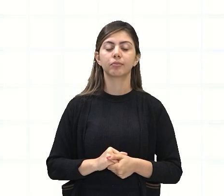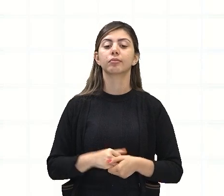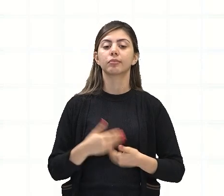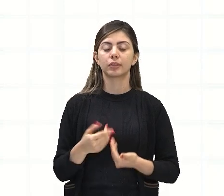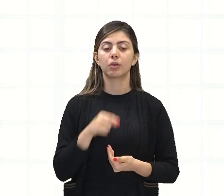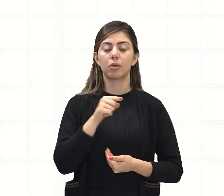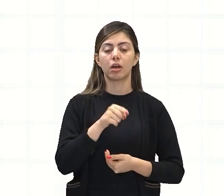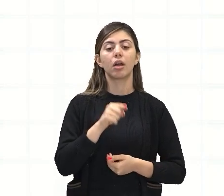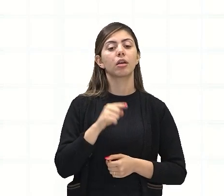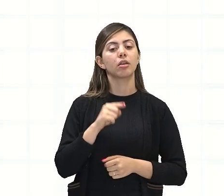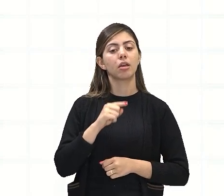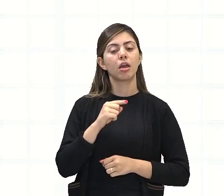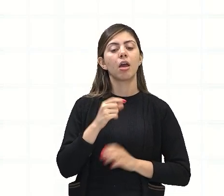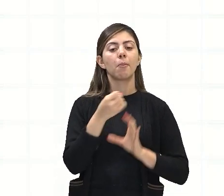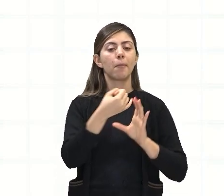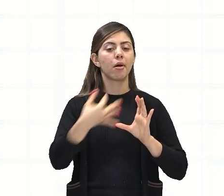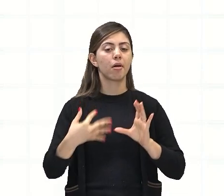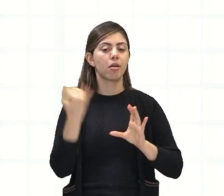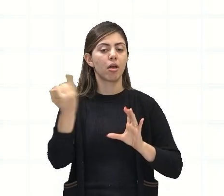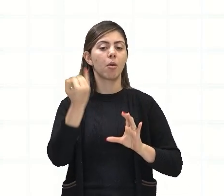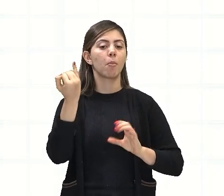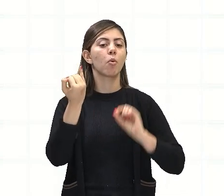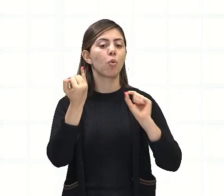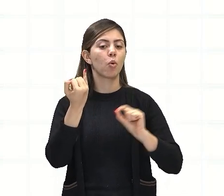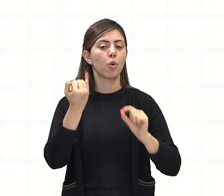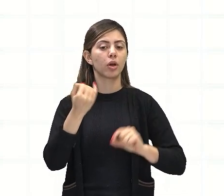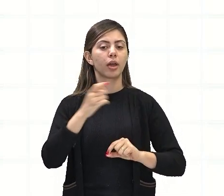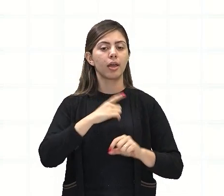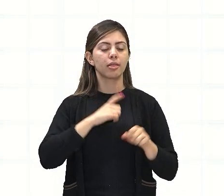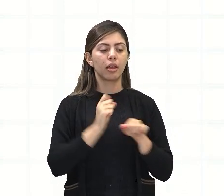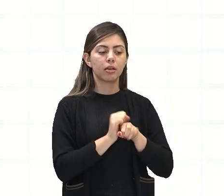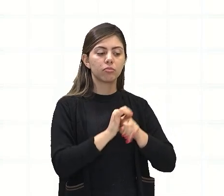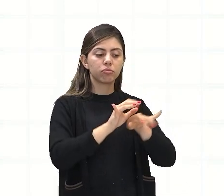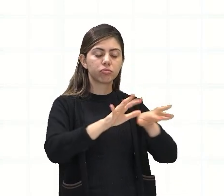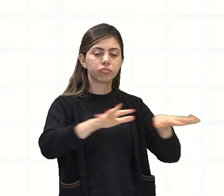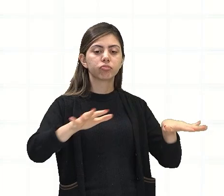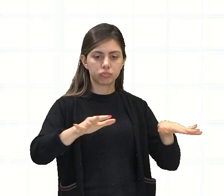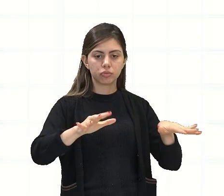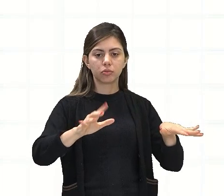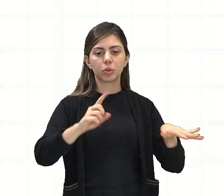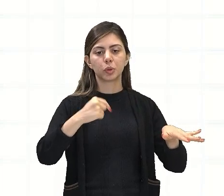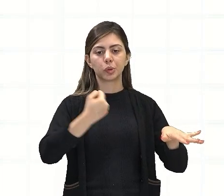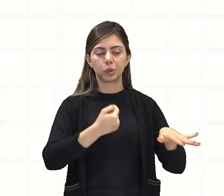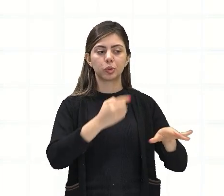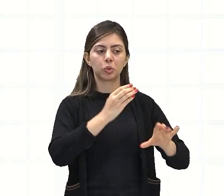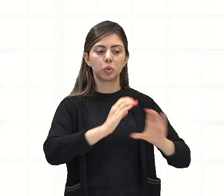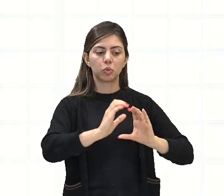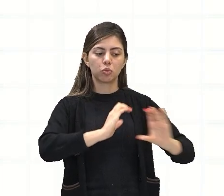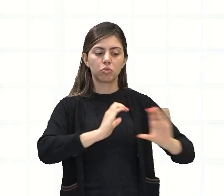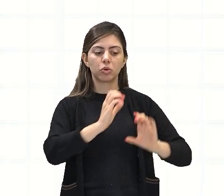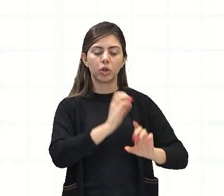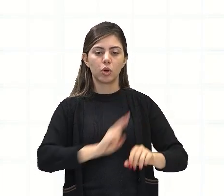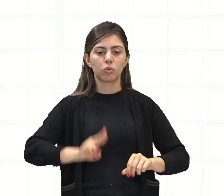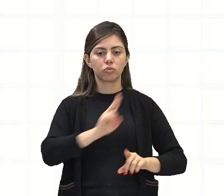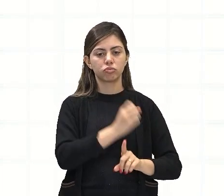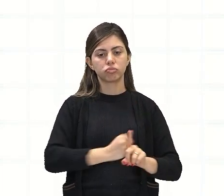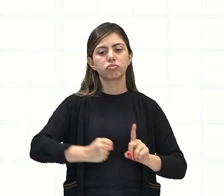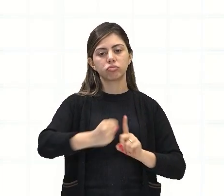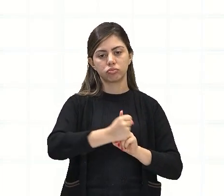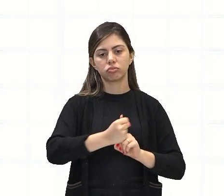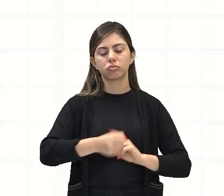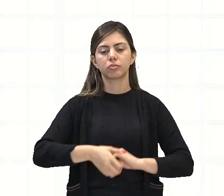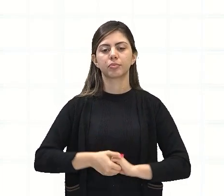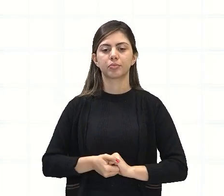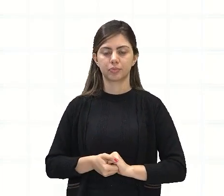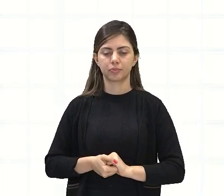característica importante, que a notícia é veiculada nos meios de comunicação, nos diversos meios de